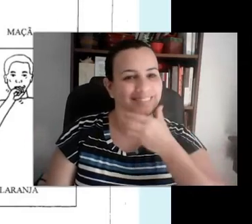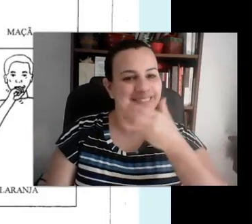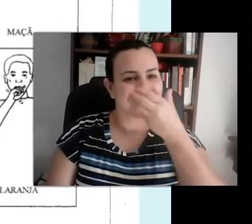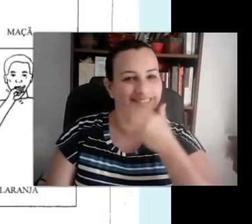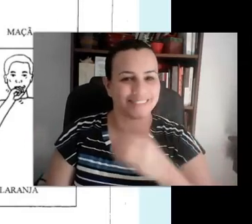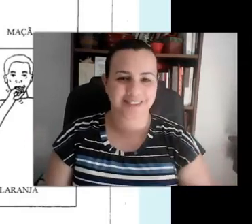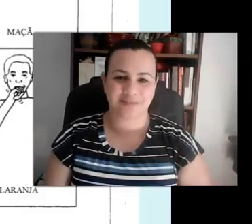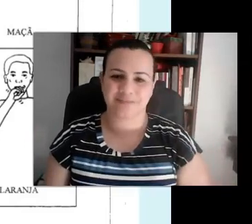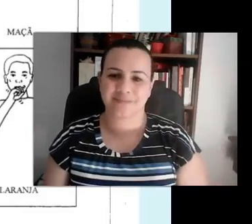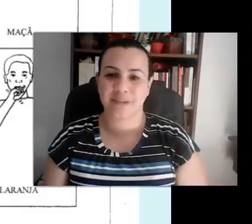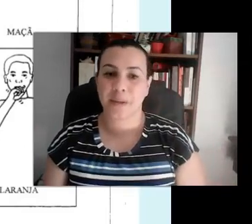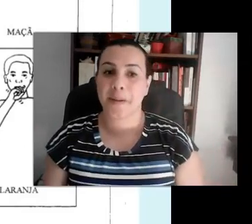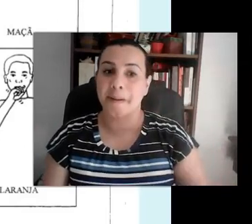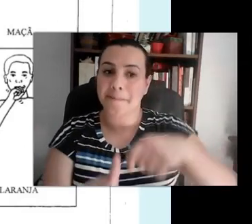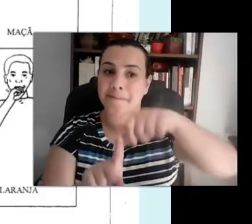maçã,